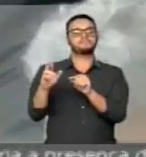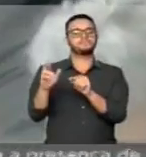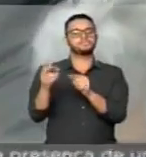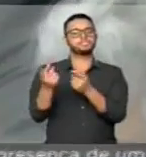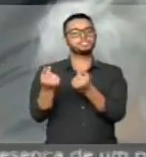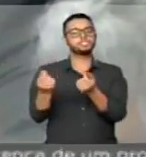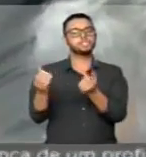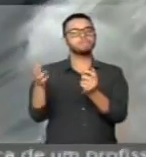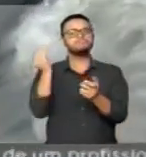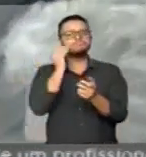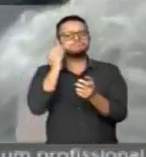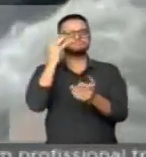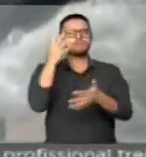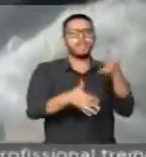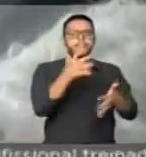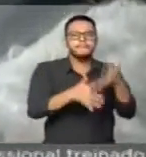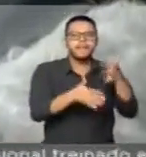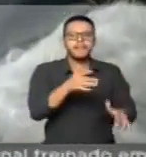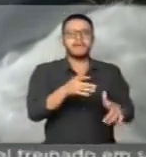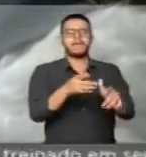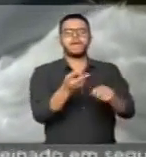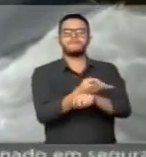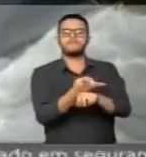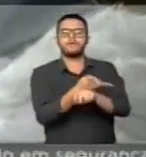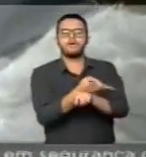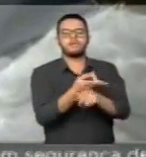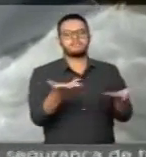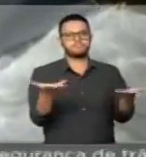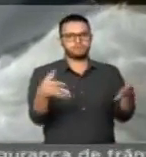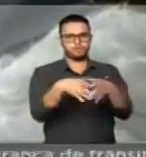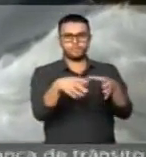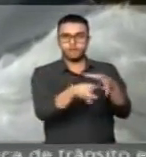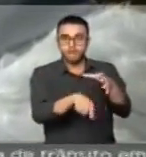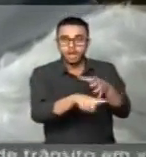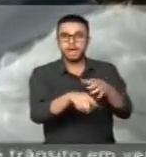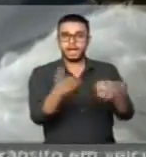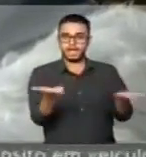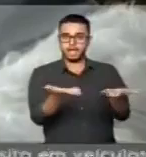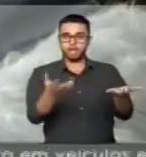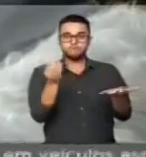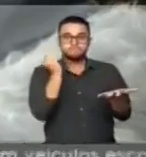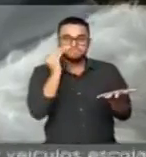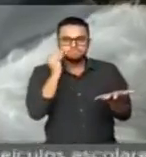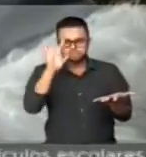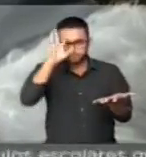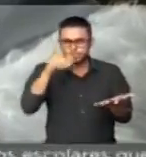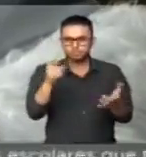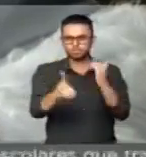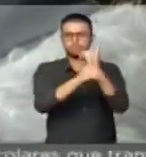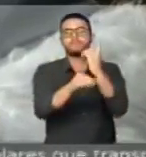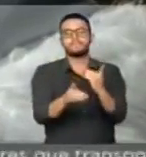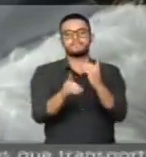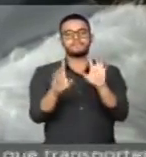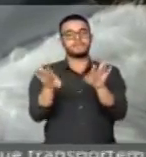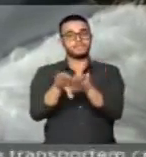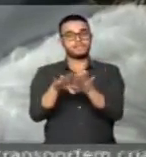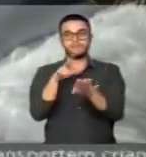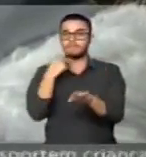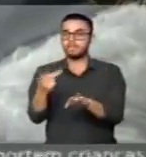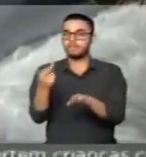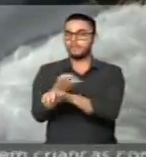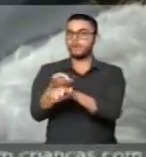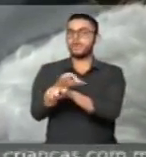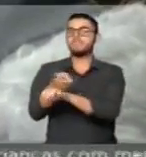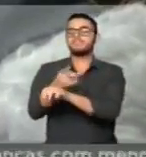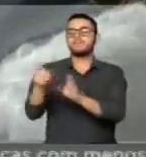as investigações levadas a efeito no bojo do presente procedimento preliminar de apuração. Diz ainda o procurador do Banco